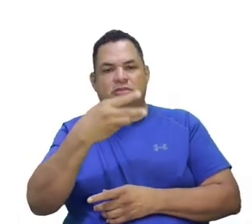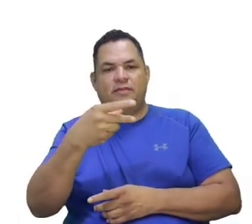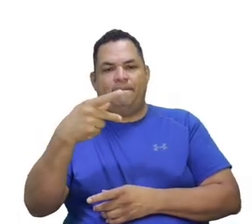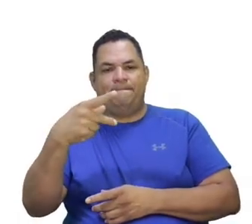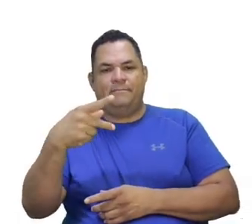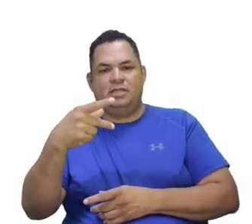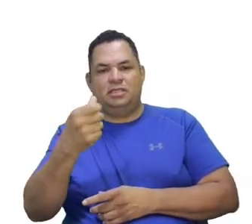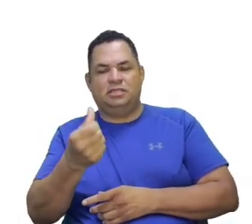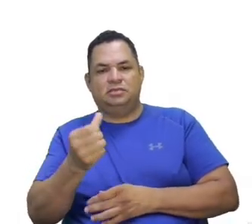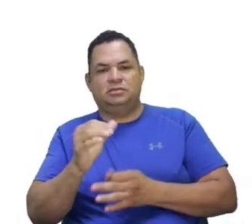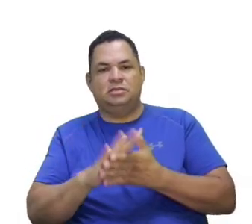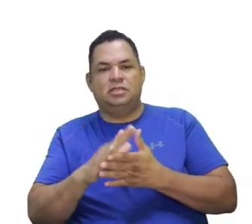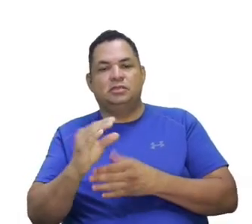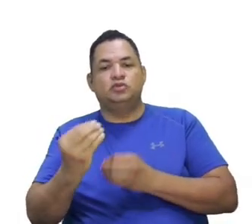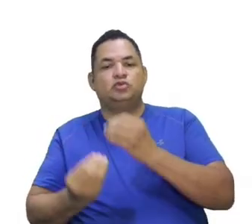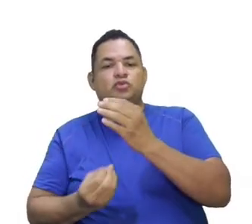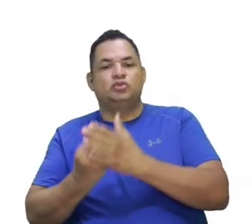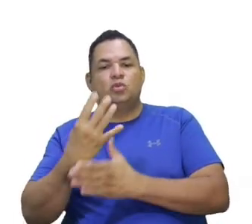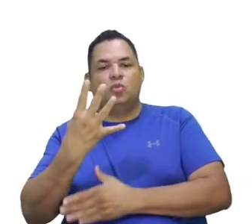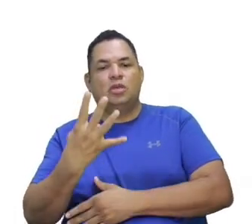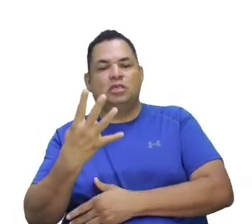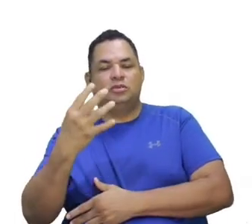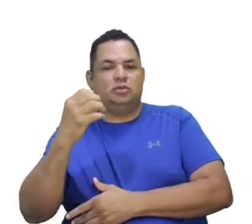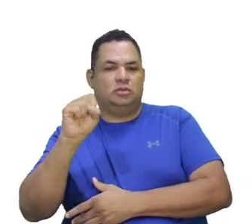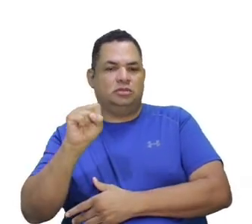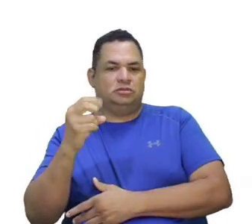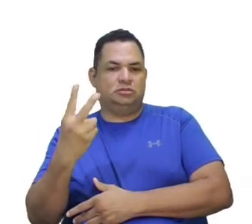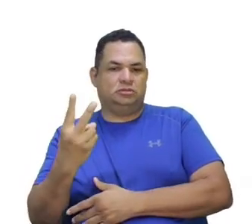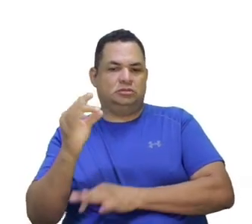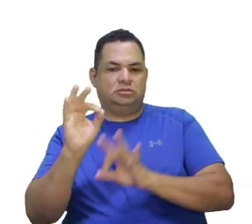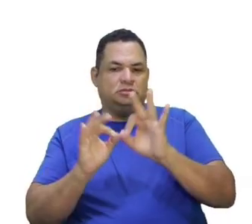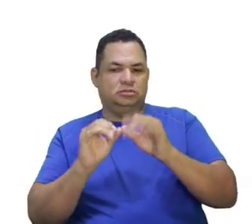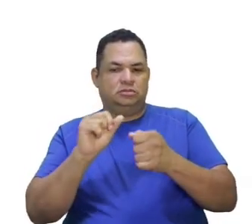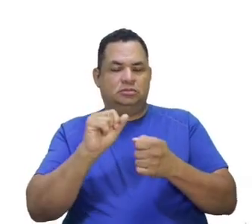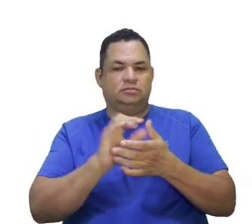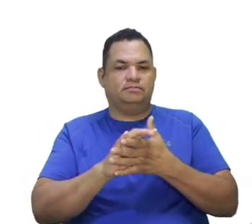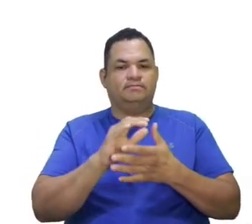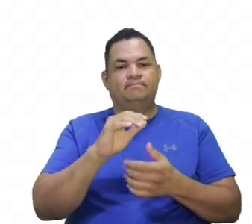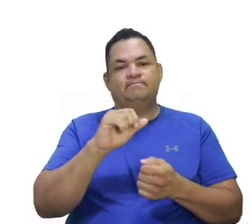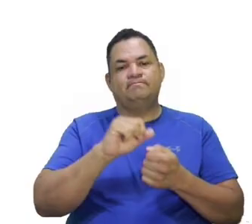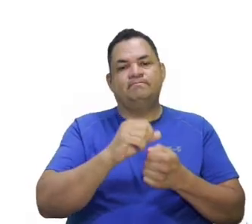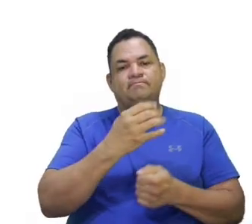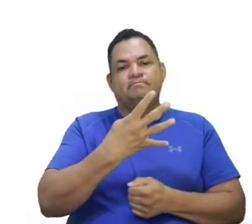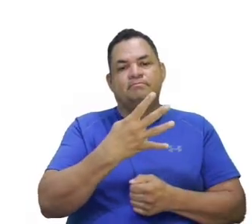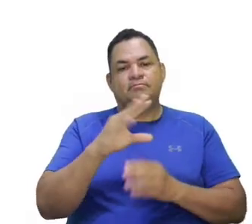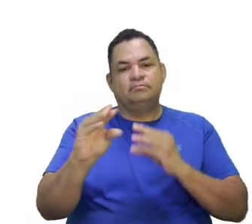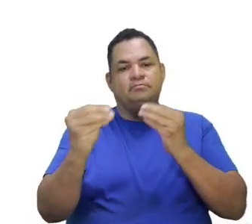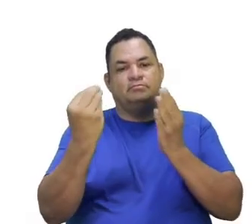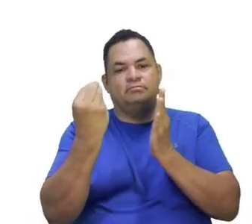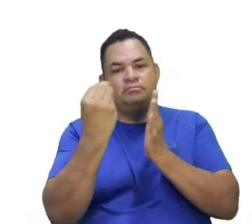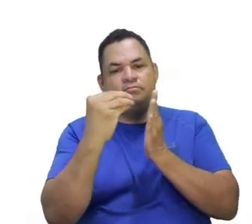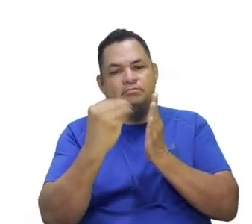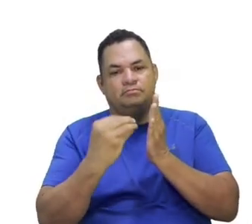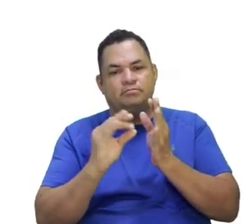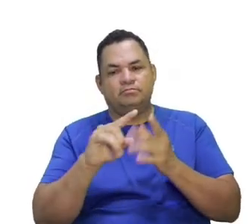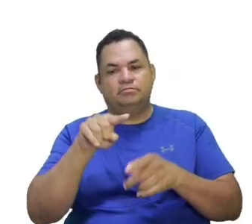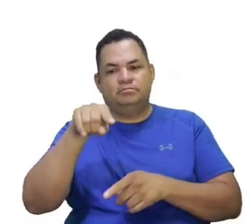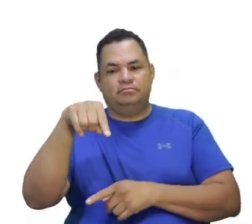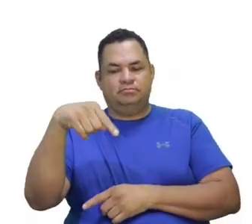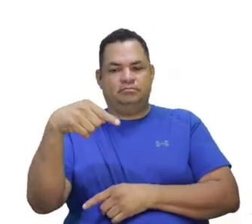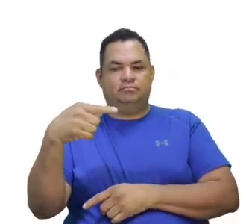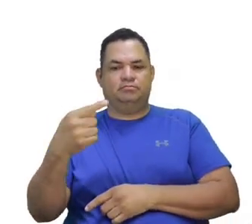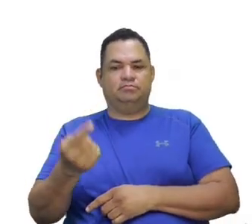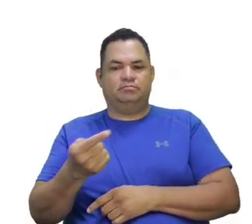3p6, vem o 4s2. Então, eu faço 4s2, preencho ele para depois preencher